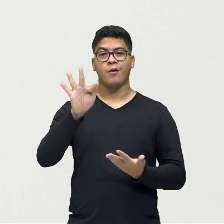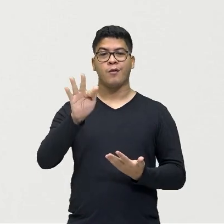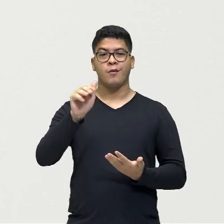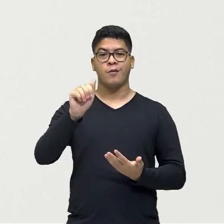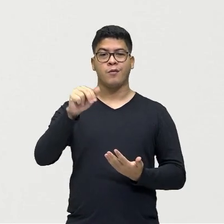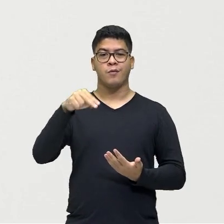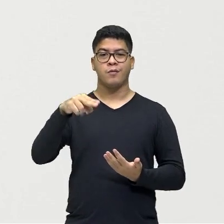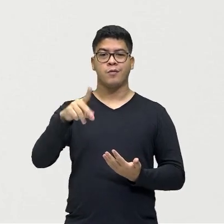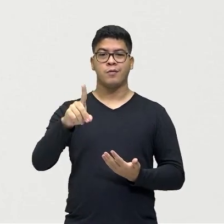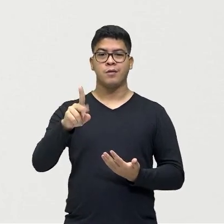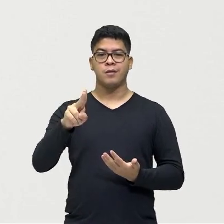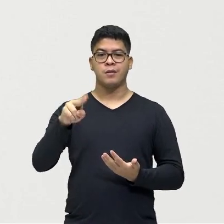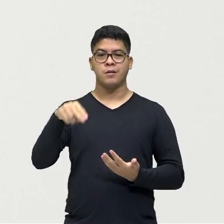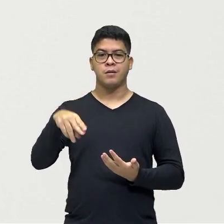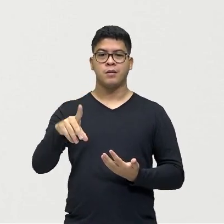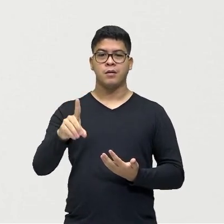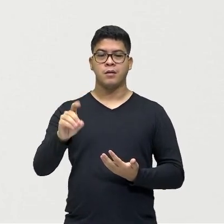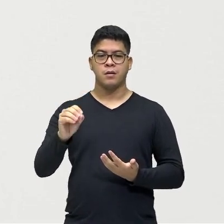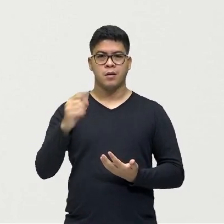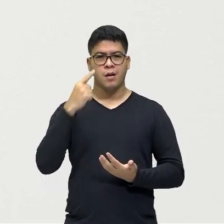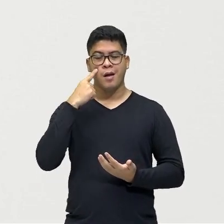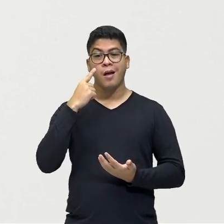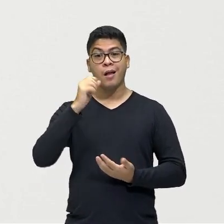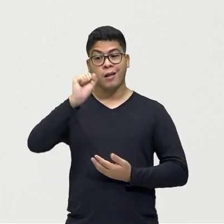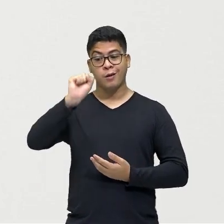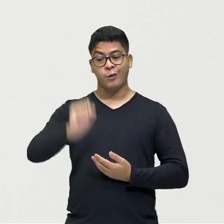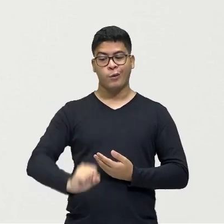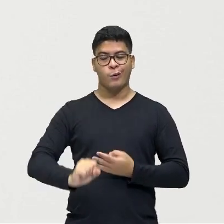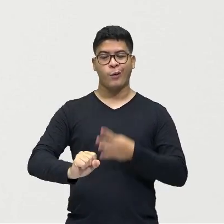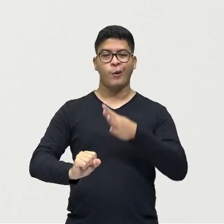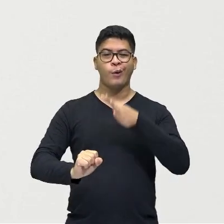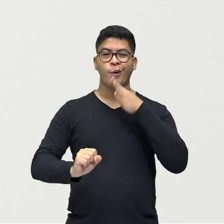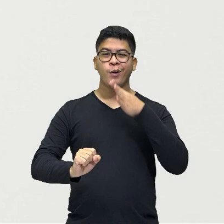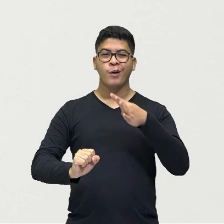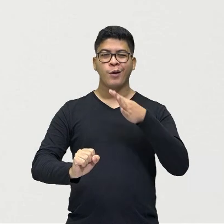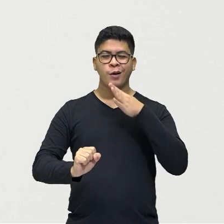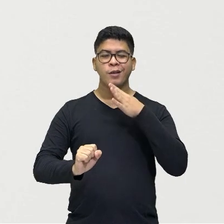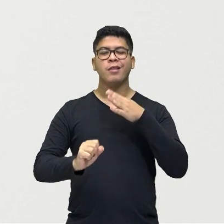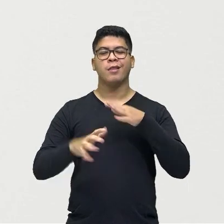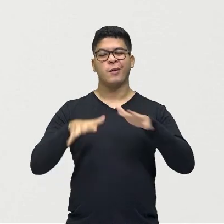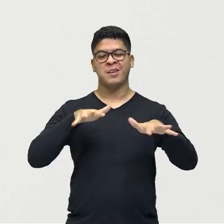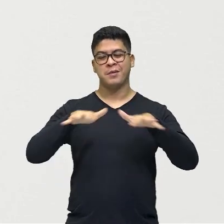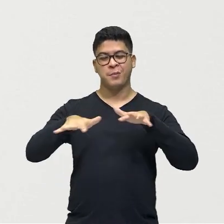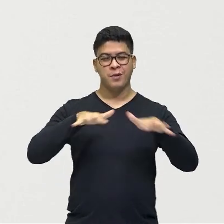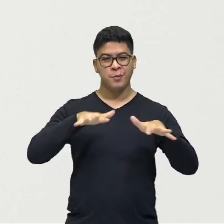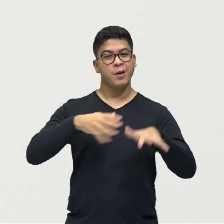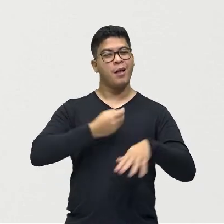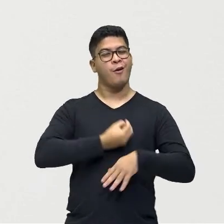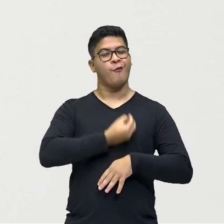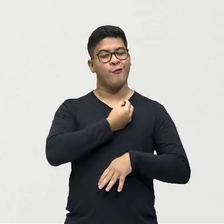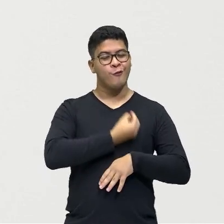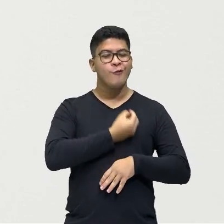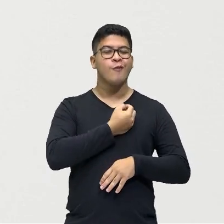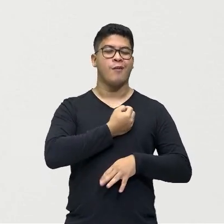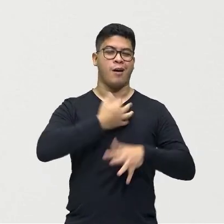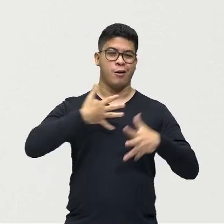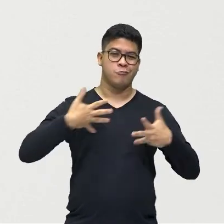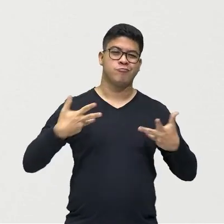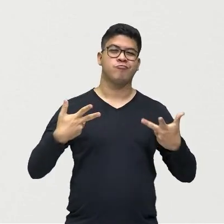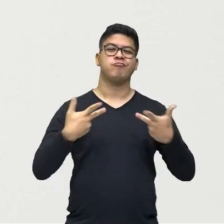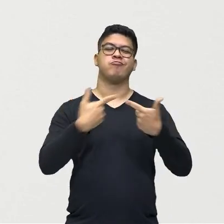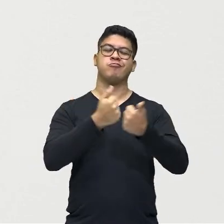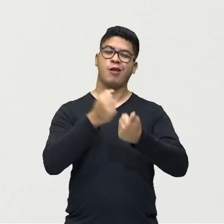região sul. Possui movimentos vivos e agitados, frequentemente acompanhado